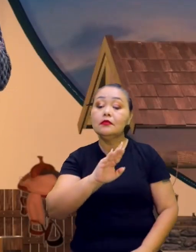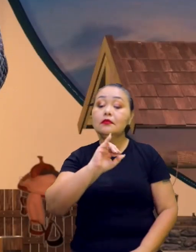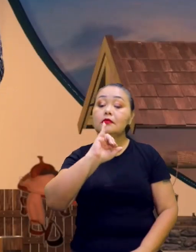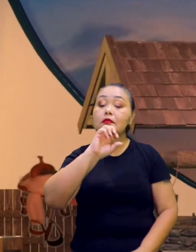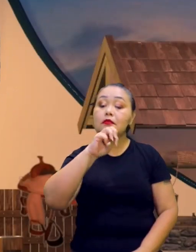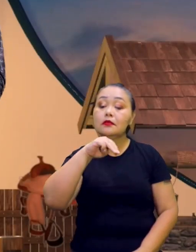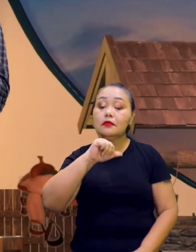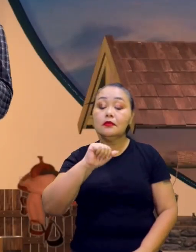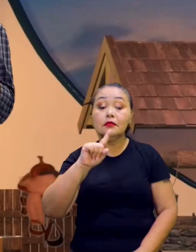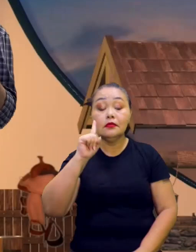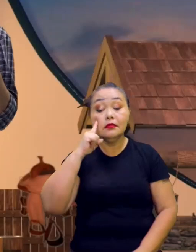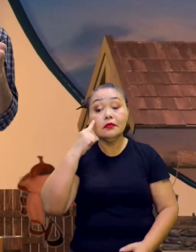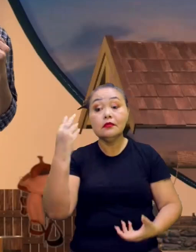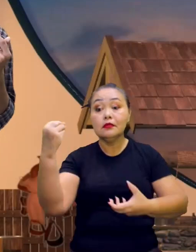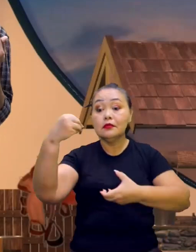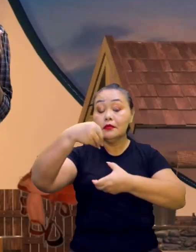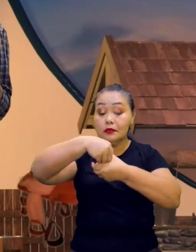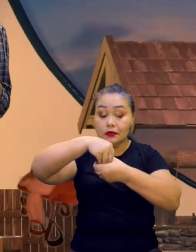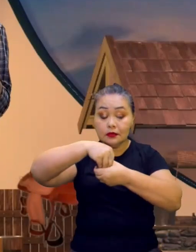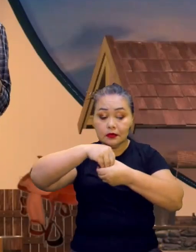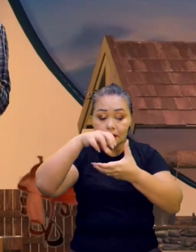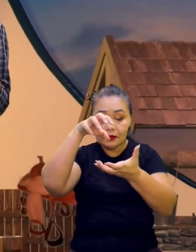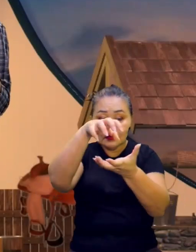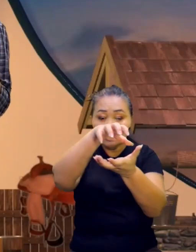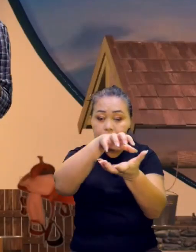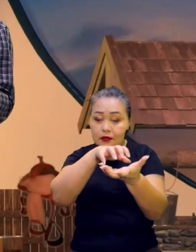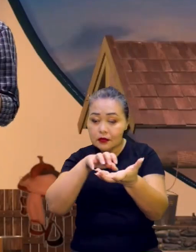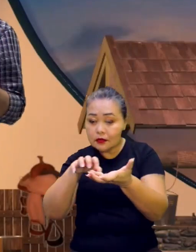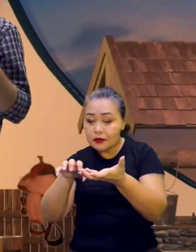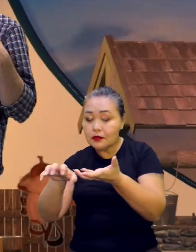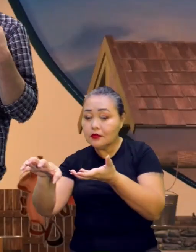por ecossistemas diferentes.